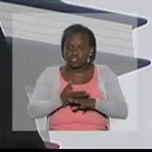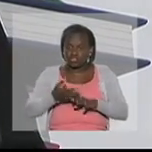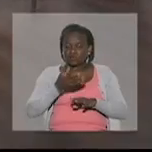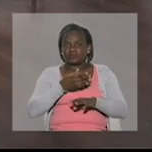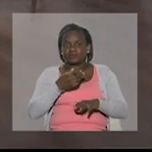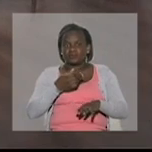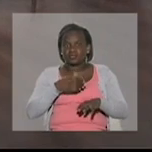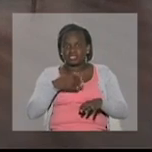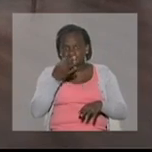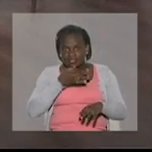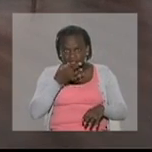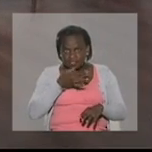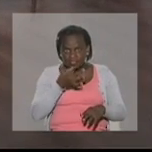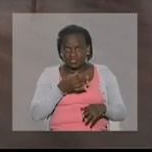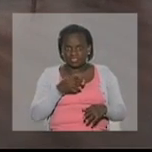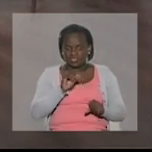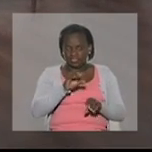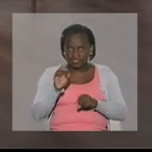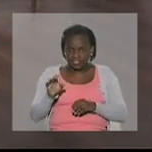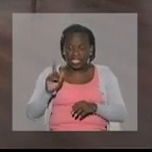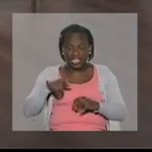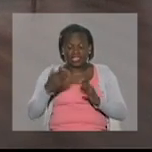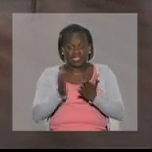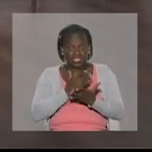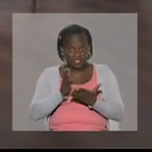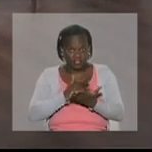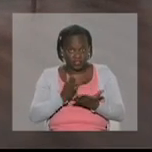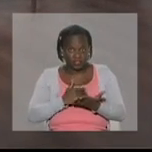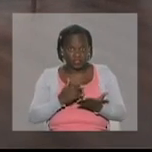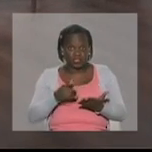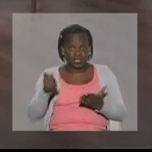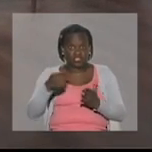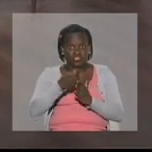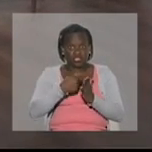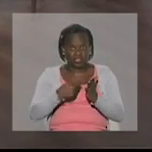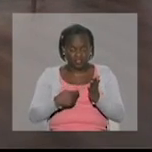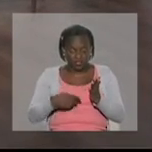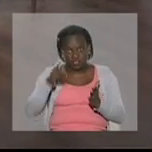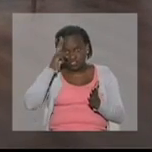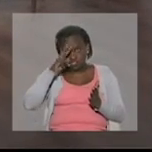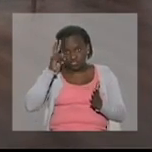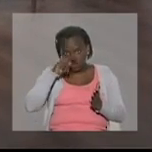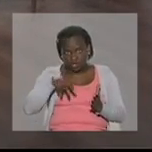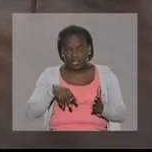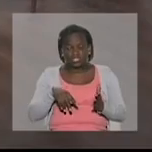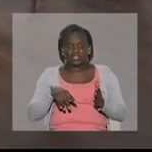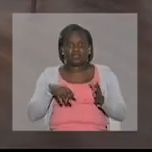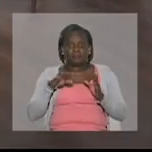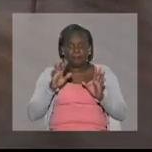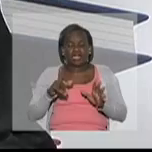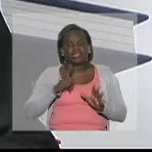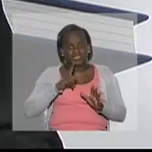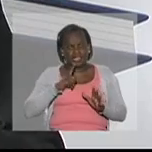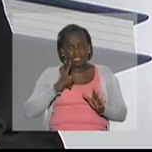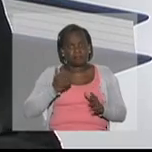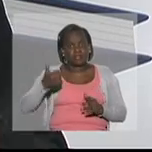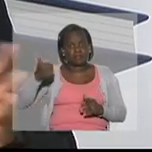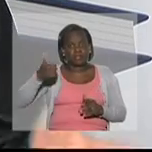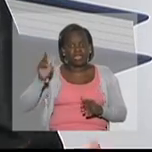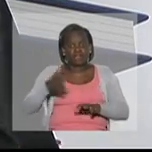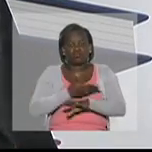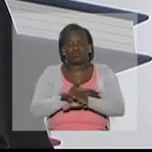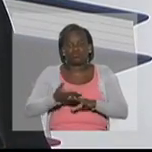tradição oral. Então, muito né? da tradição oral. Esse é um livro, ele escreveu essas histórias, mas essas histórias elas